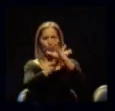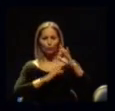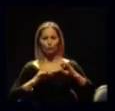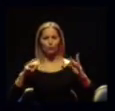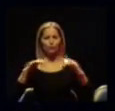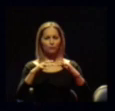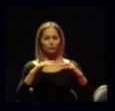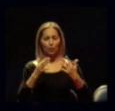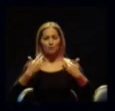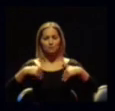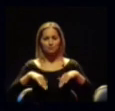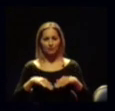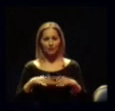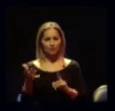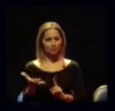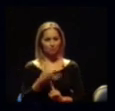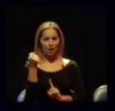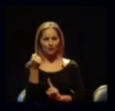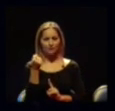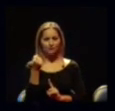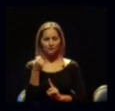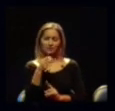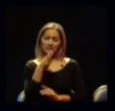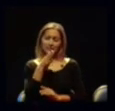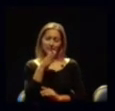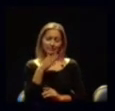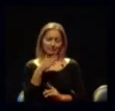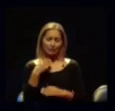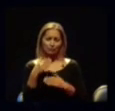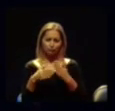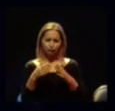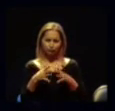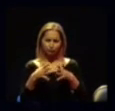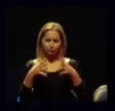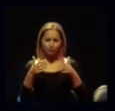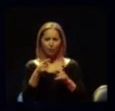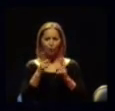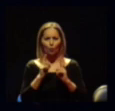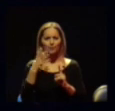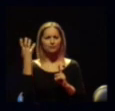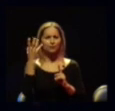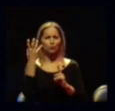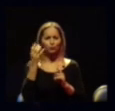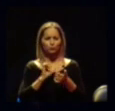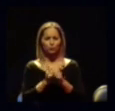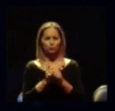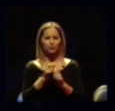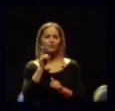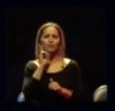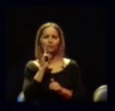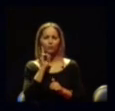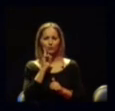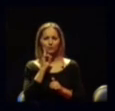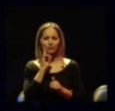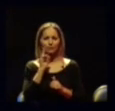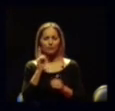Mas o sucesso nestas competições ditas de alto rendimento começa numa cultura desportiva de qualidade, para